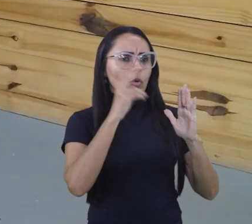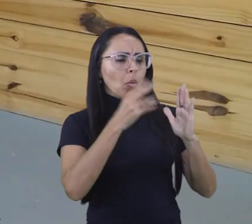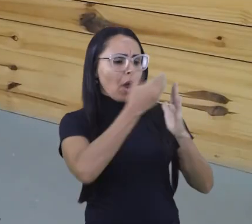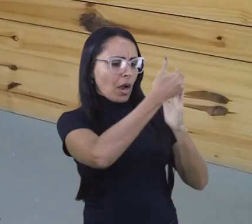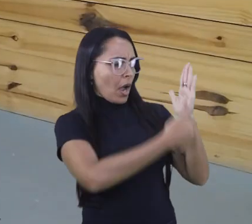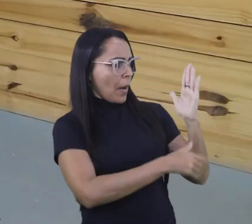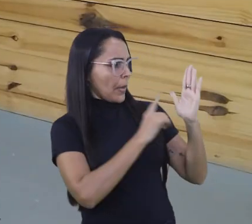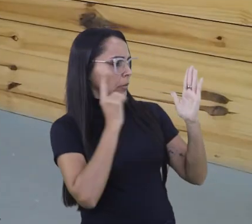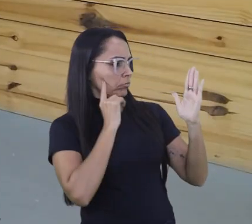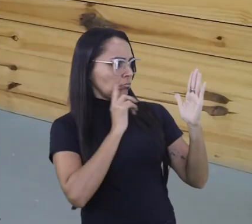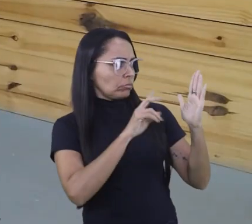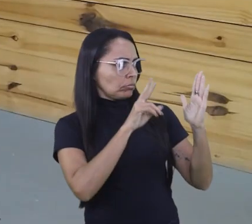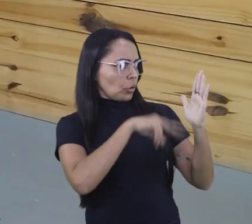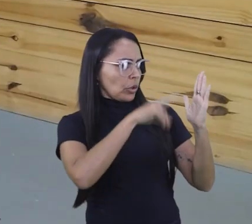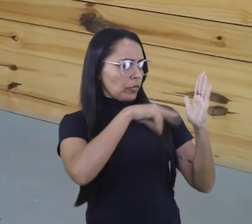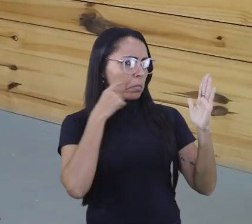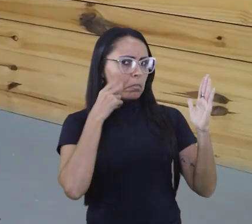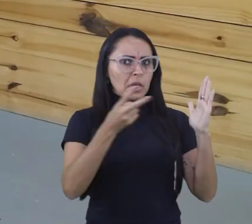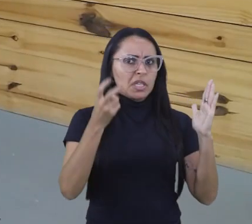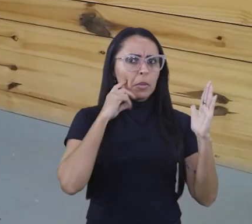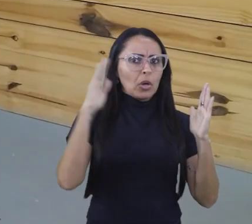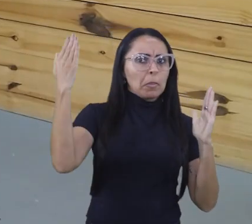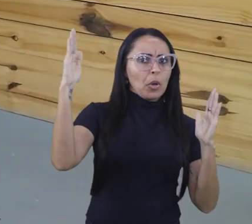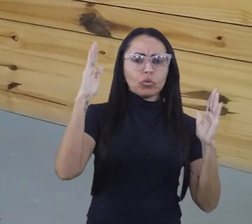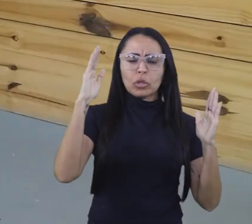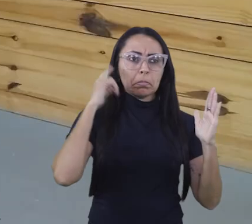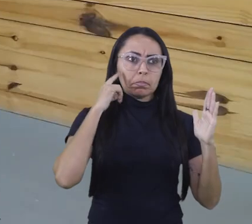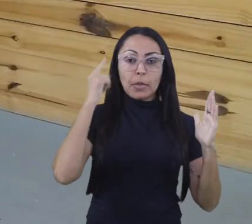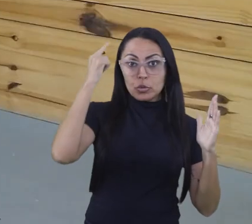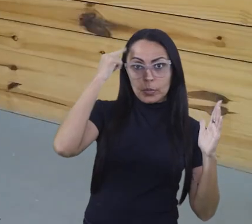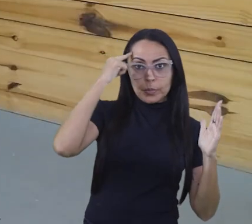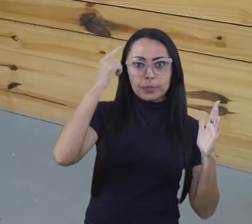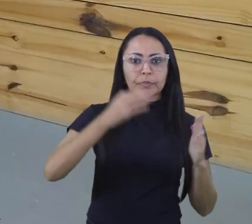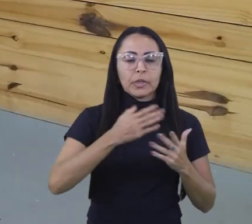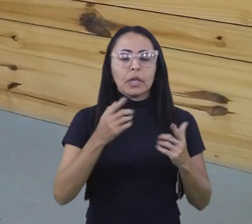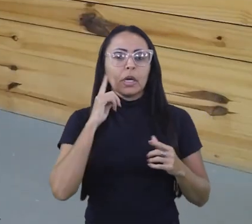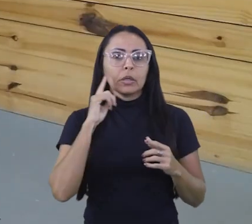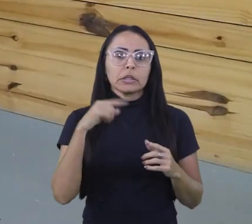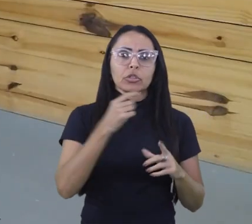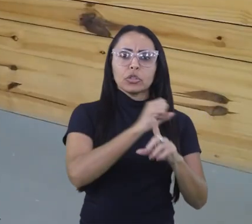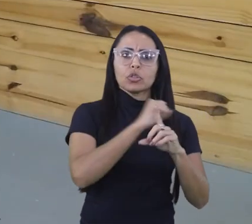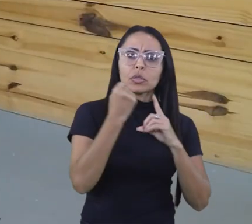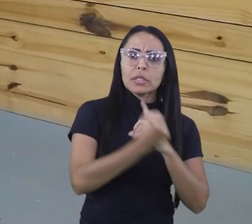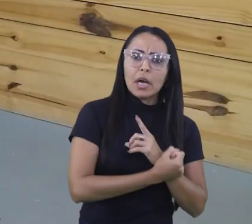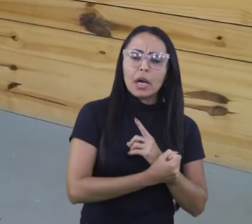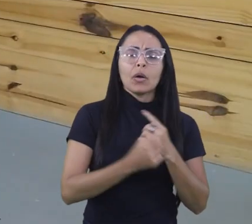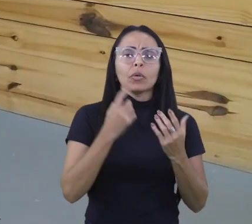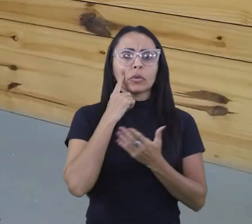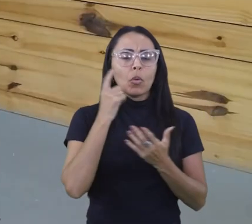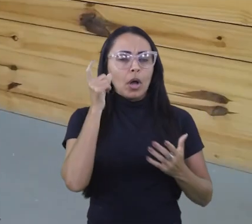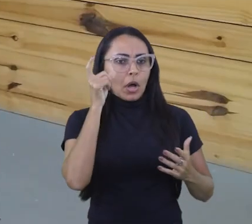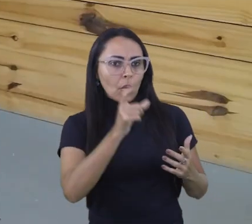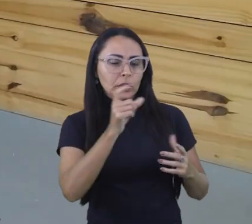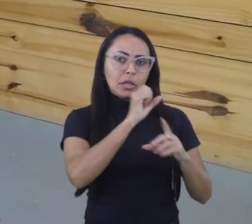não aprofundou, não foi olhar do que realmente tratava, né, aquele conhecimento. E vai muito mais para um ângulo social, para uma ótica social que